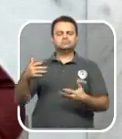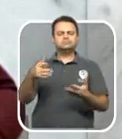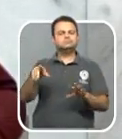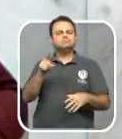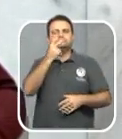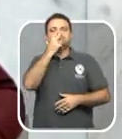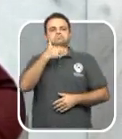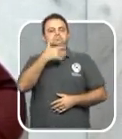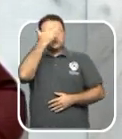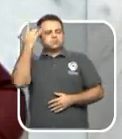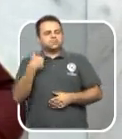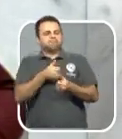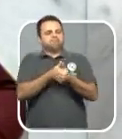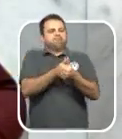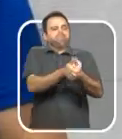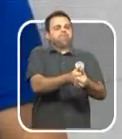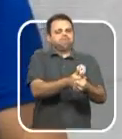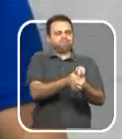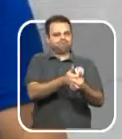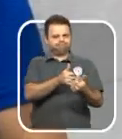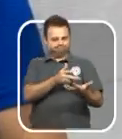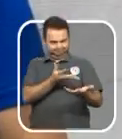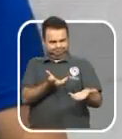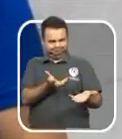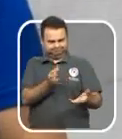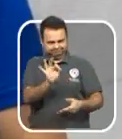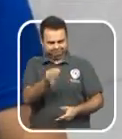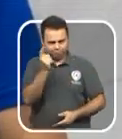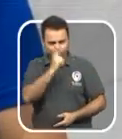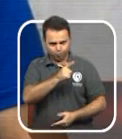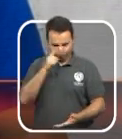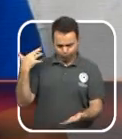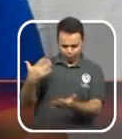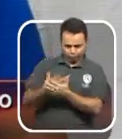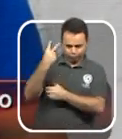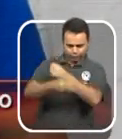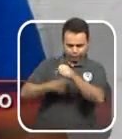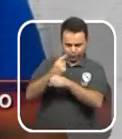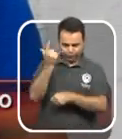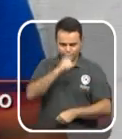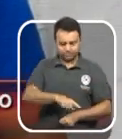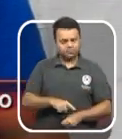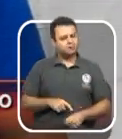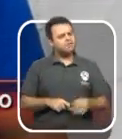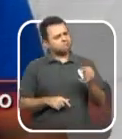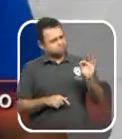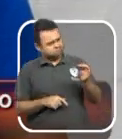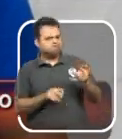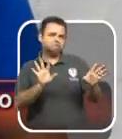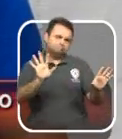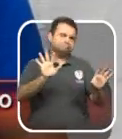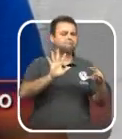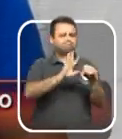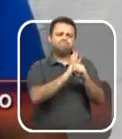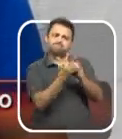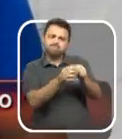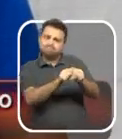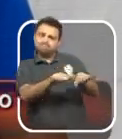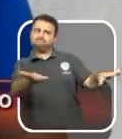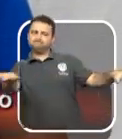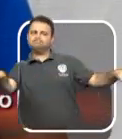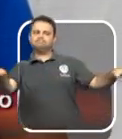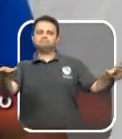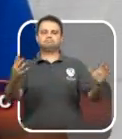está mais próximo da população? Sem dúvida, eu acredito que apesar da pandemia nós